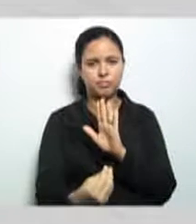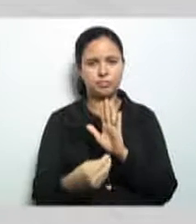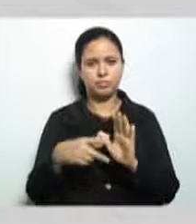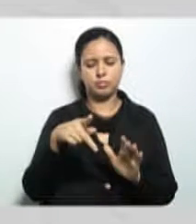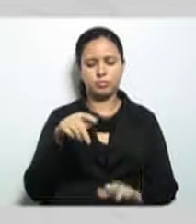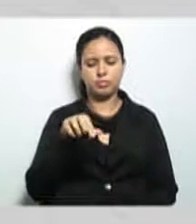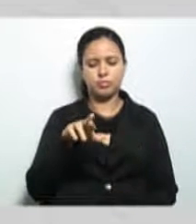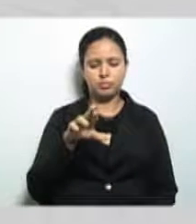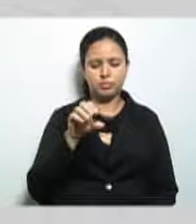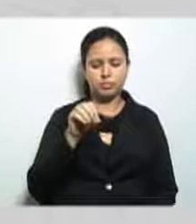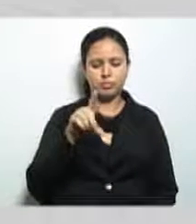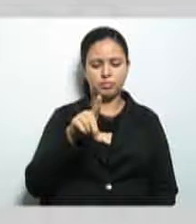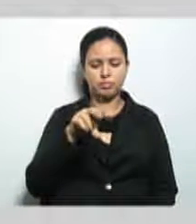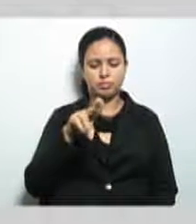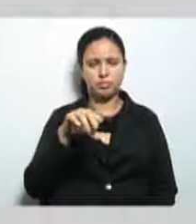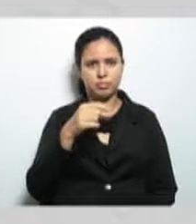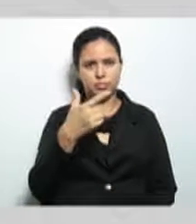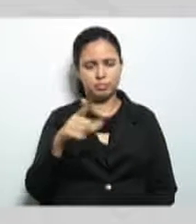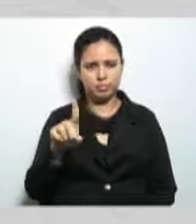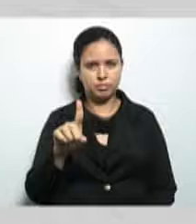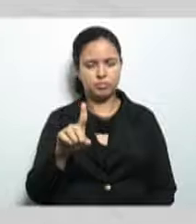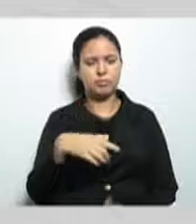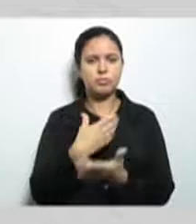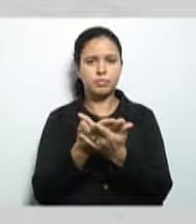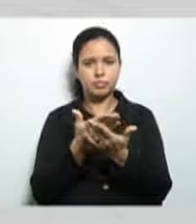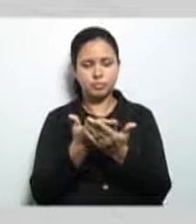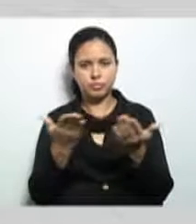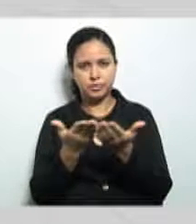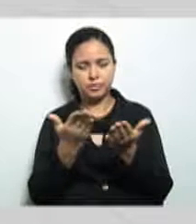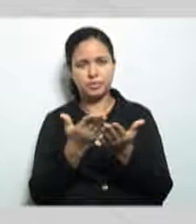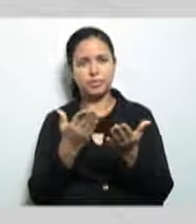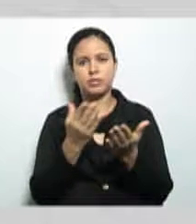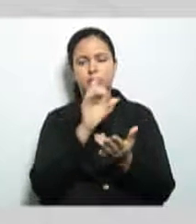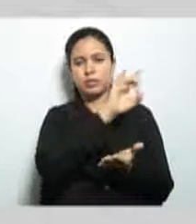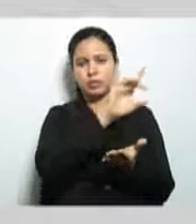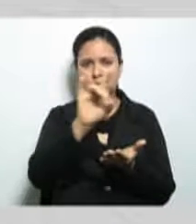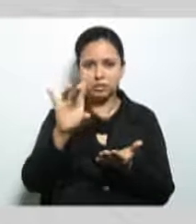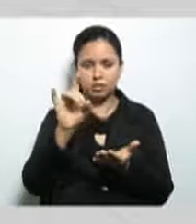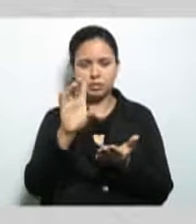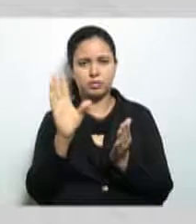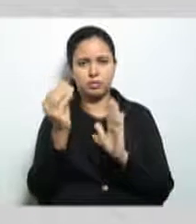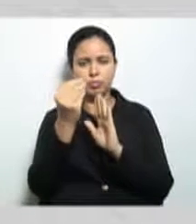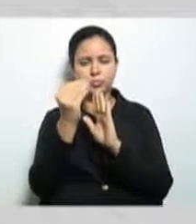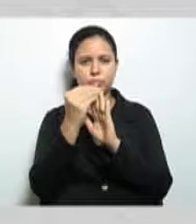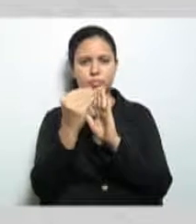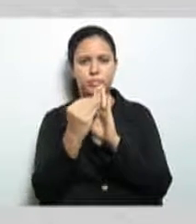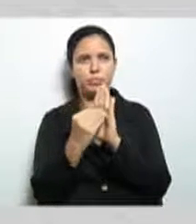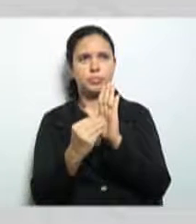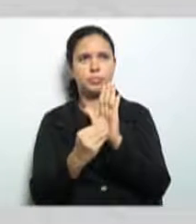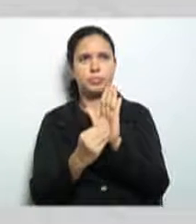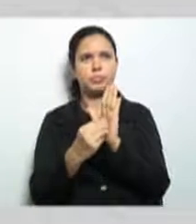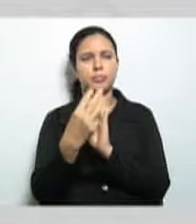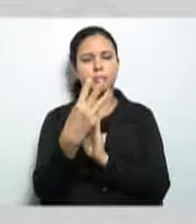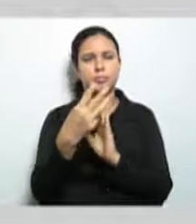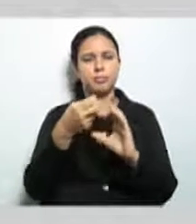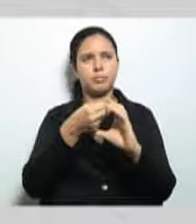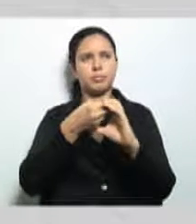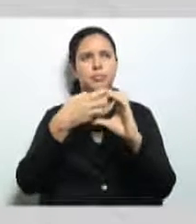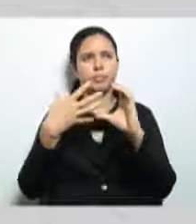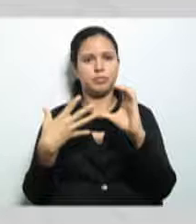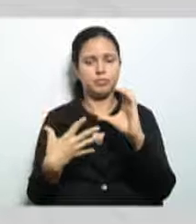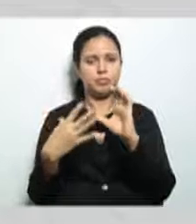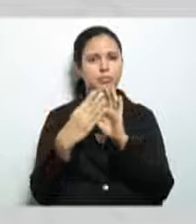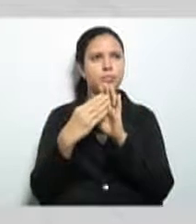que nós estudamos hoje e pedimos que cada um de vocês colocasse 3 características